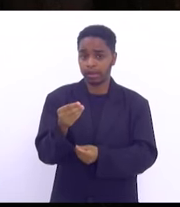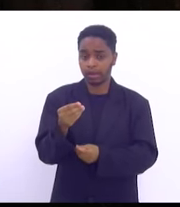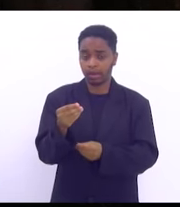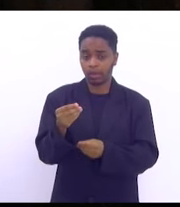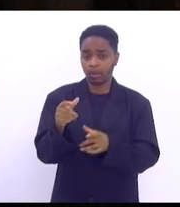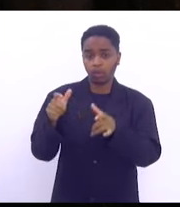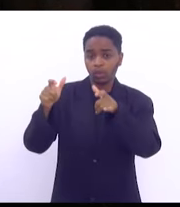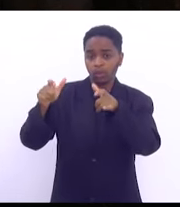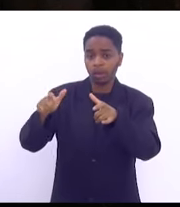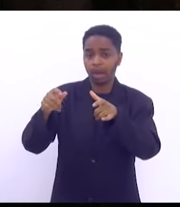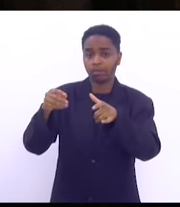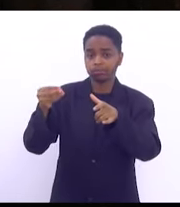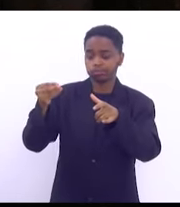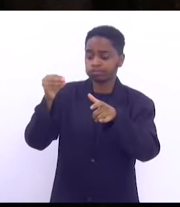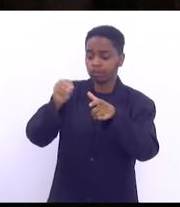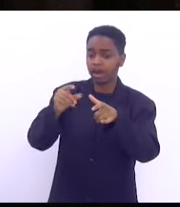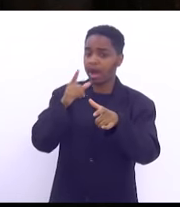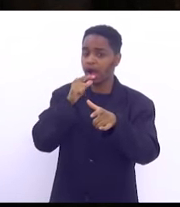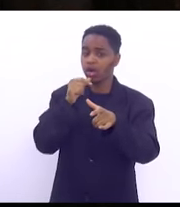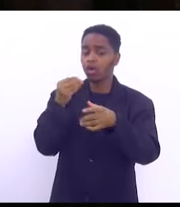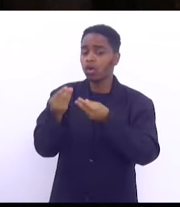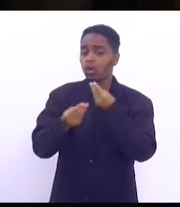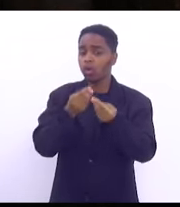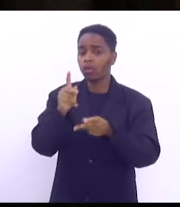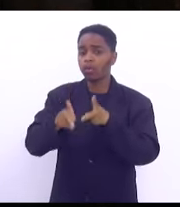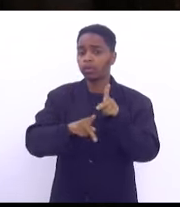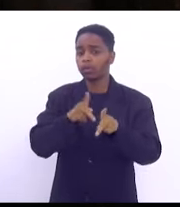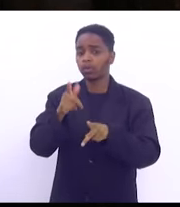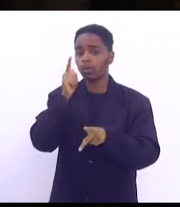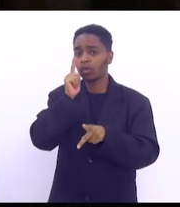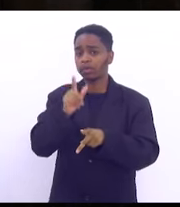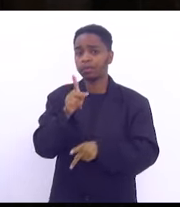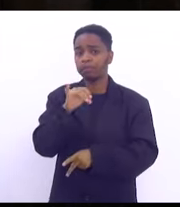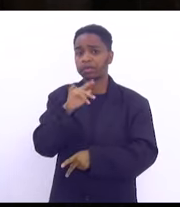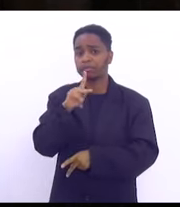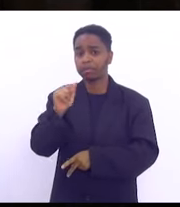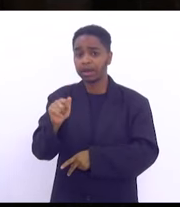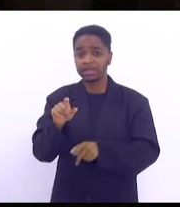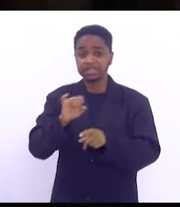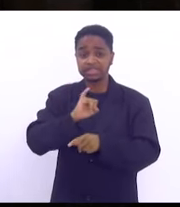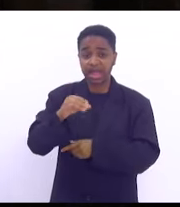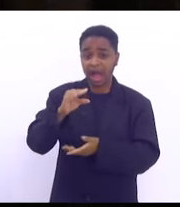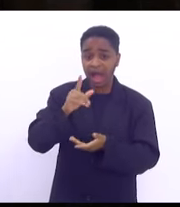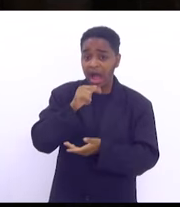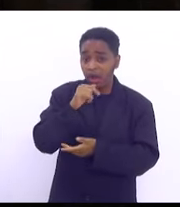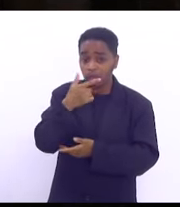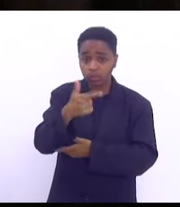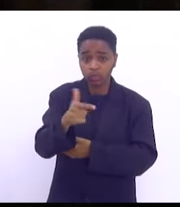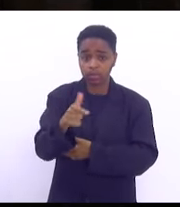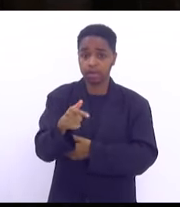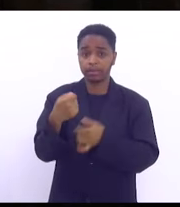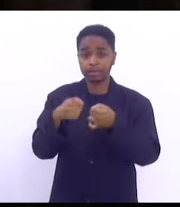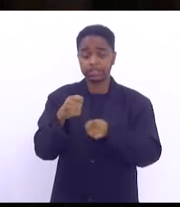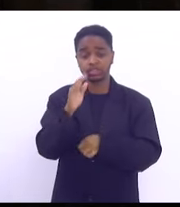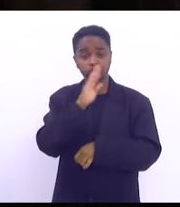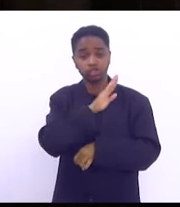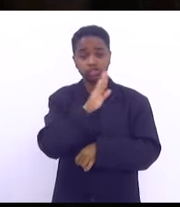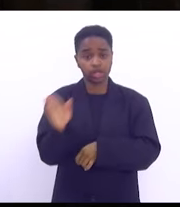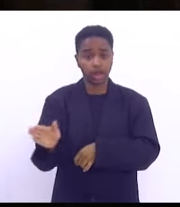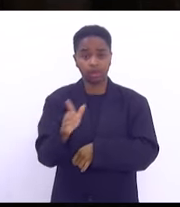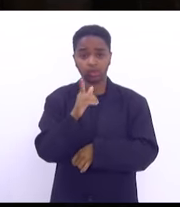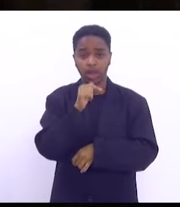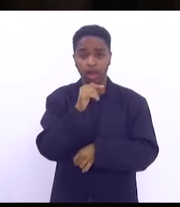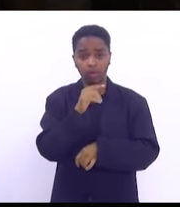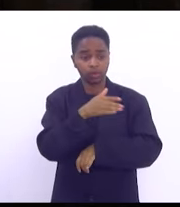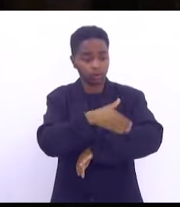d'água. E como que esse povo vai ter acesso a caminhão-pipa se não tem caixa d'água, se depende da água que vem da rua direto? Então,